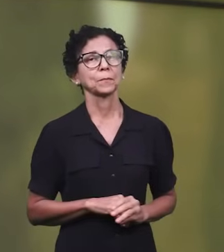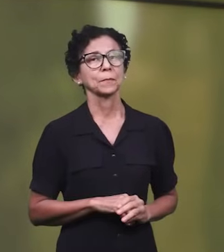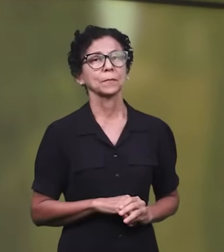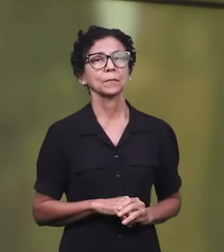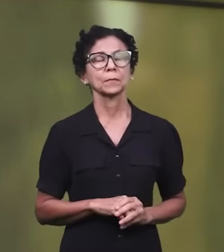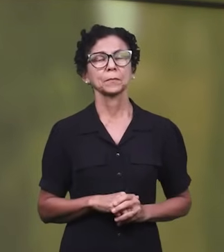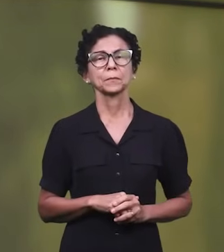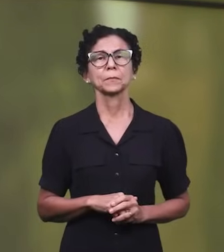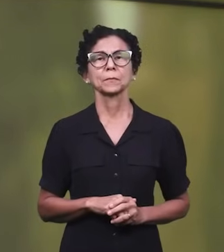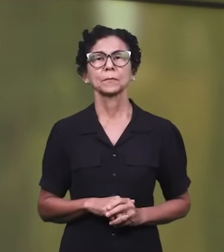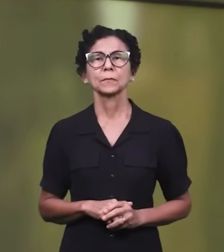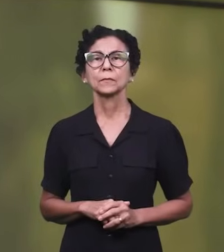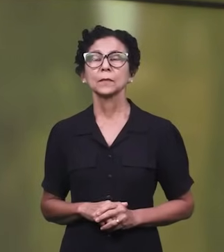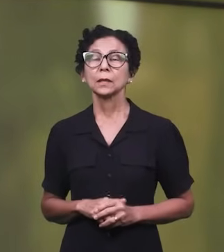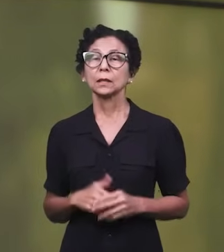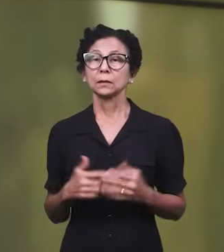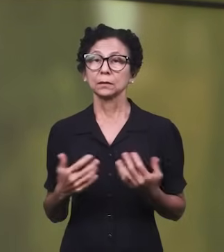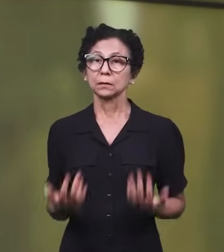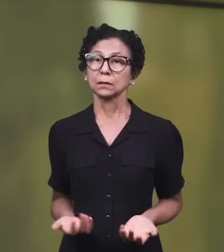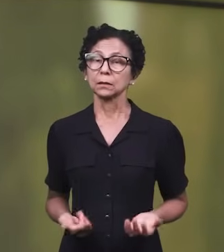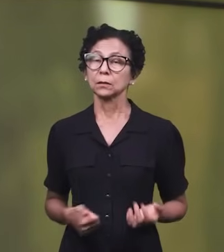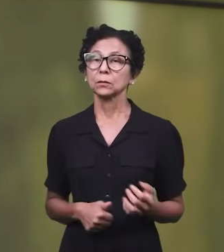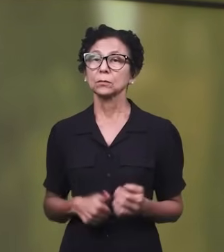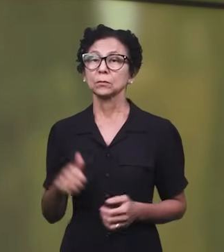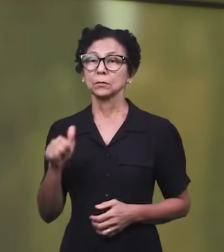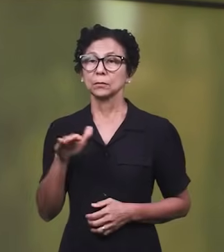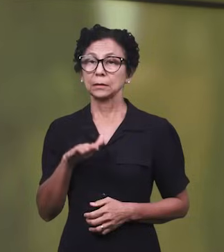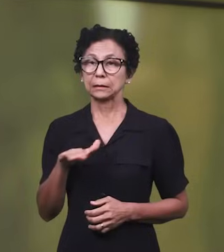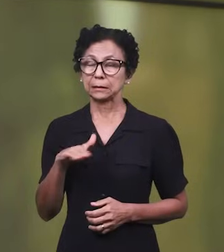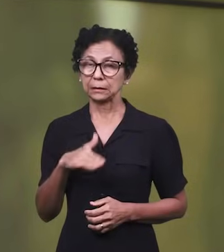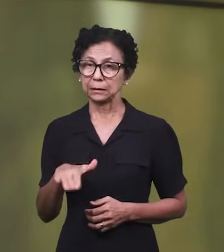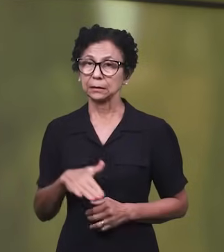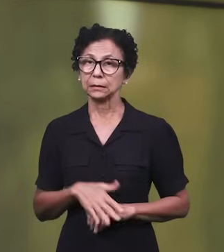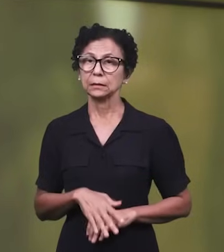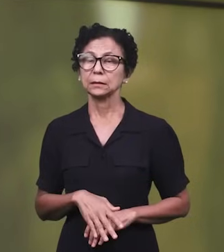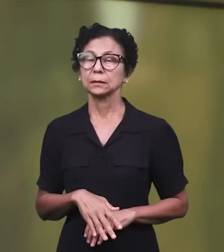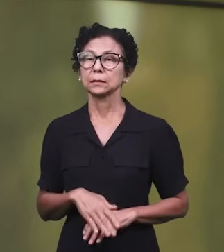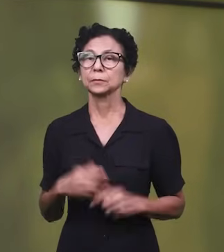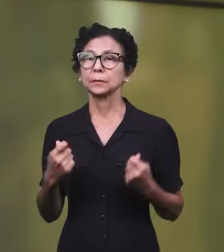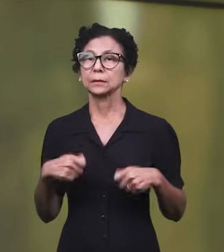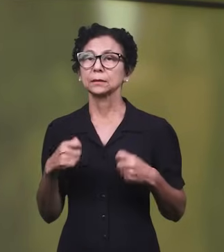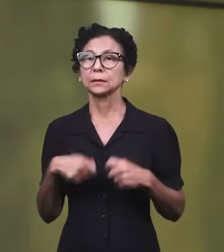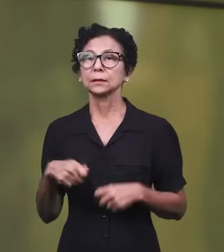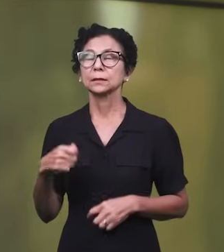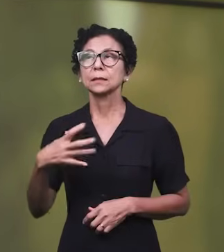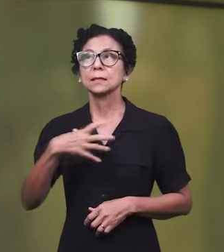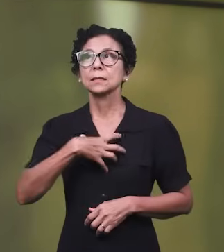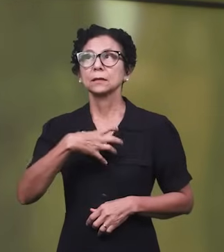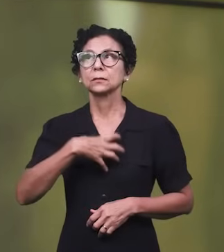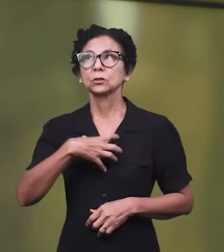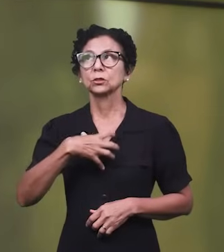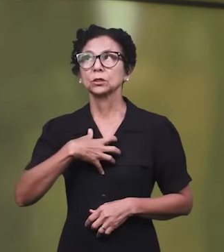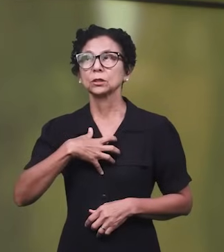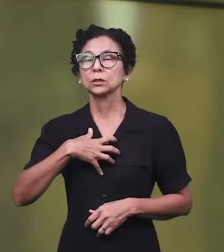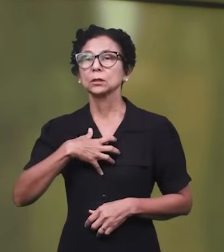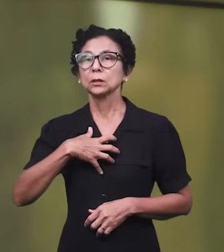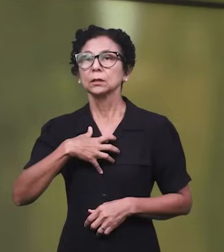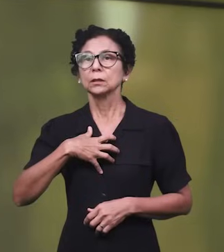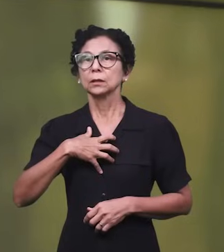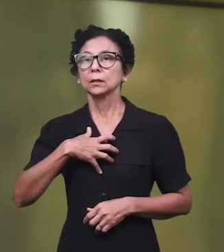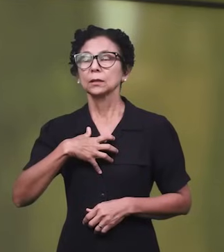Espírito. Que a criança que ela cresce aprendendo a discernir o que é o Senhor falando, o que é do